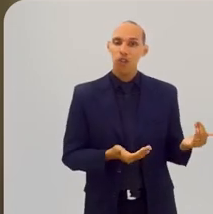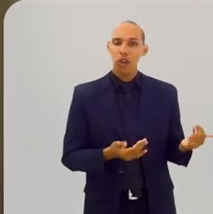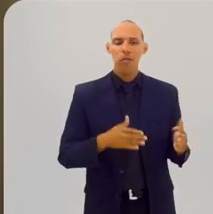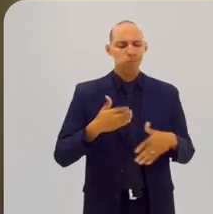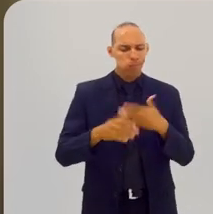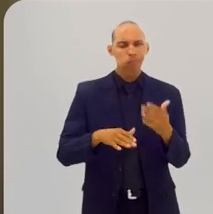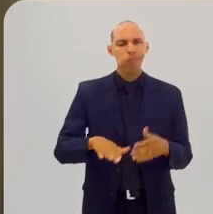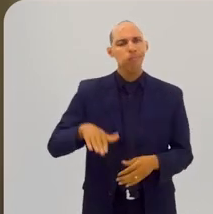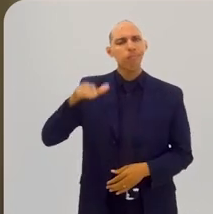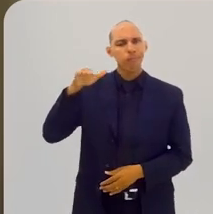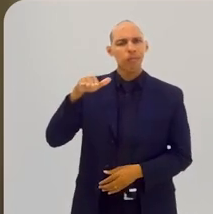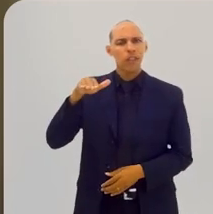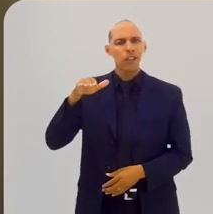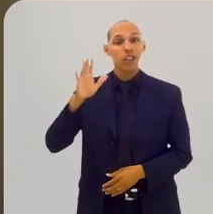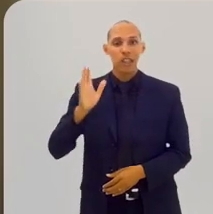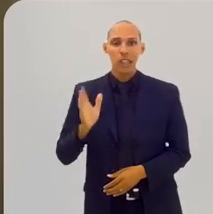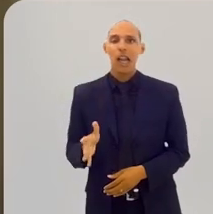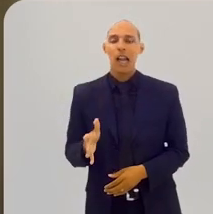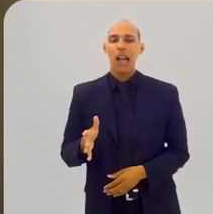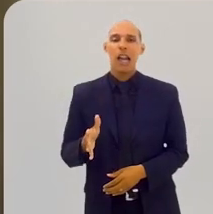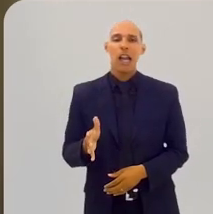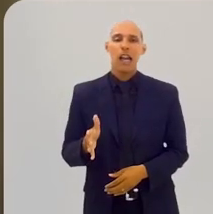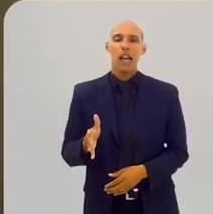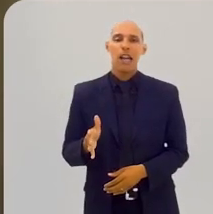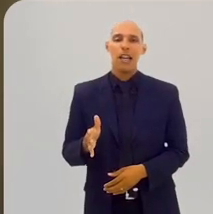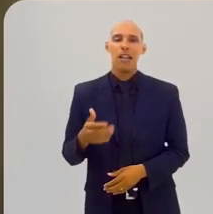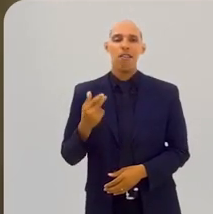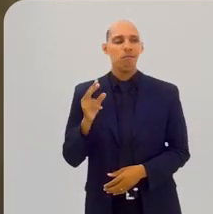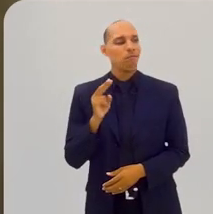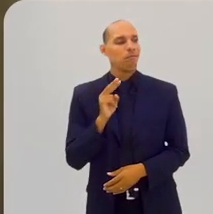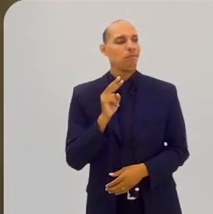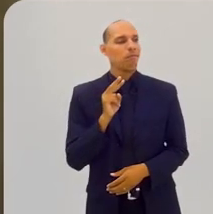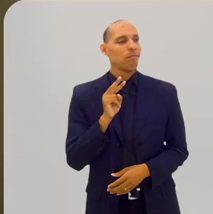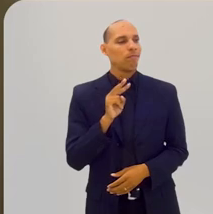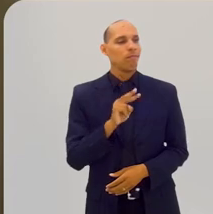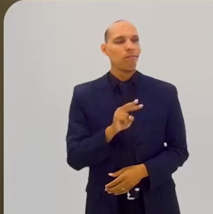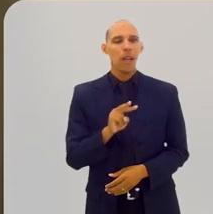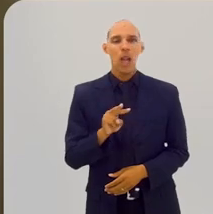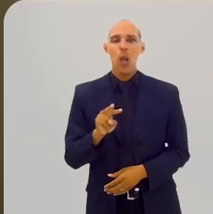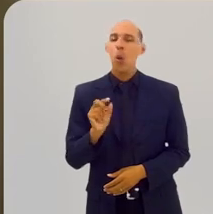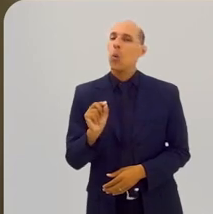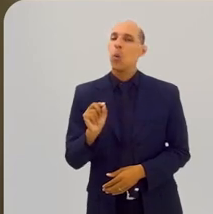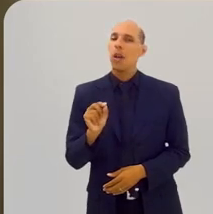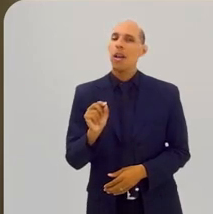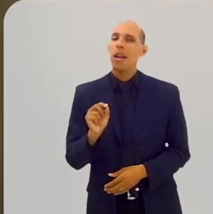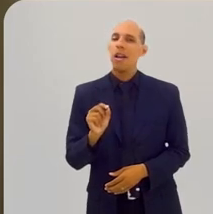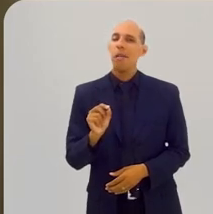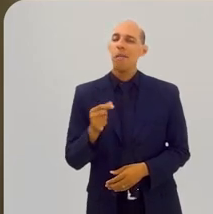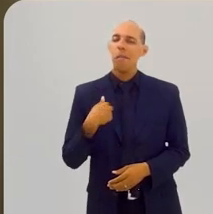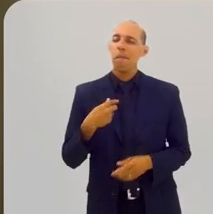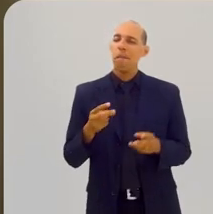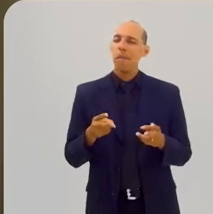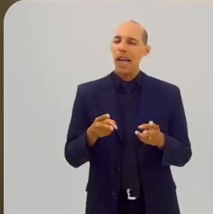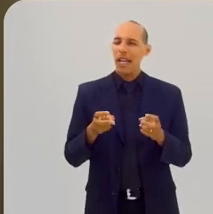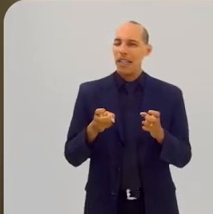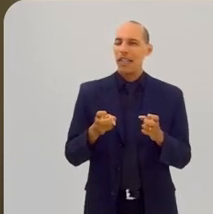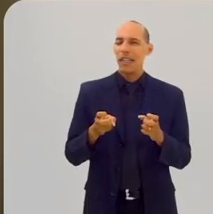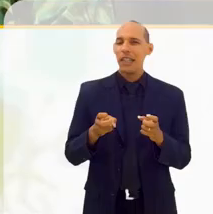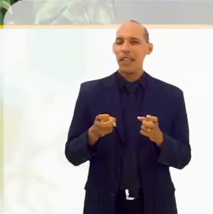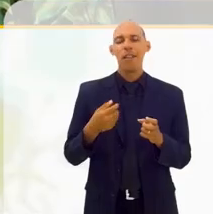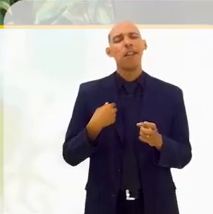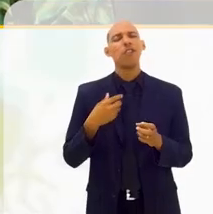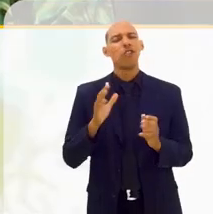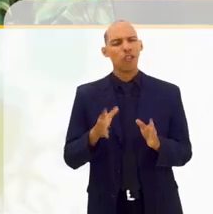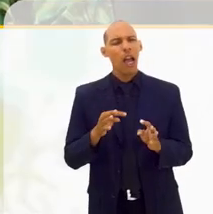depois quando eu tava mais velho que já já via na minha na minha naquela coisa de me sentir